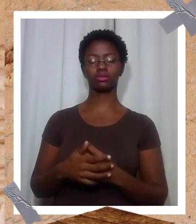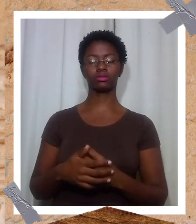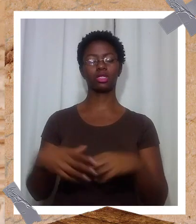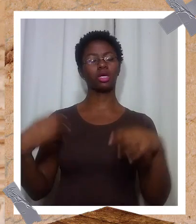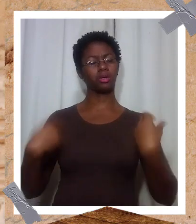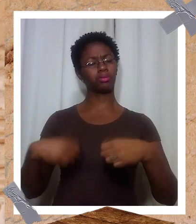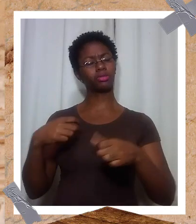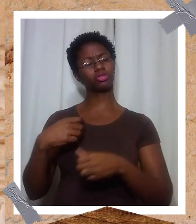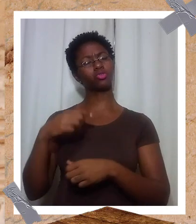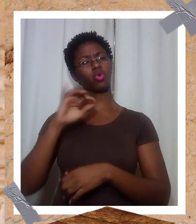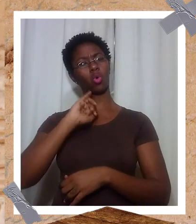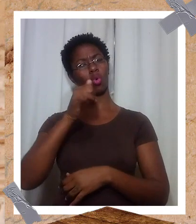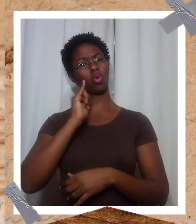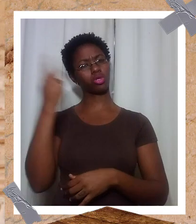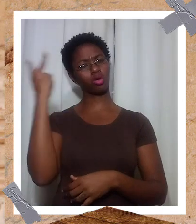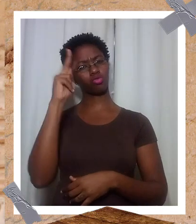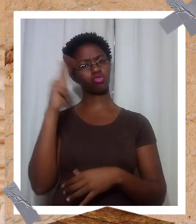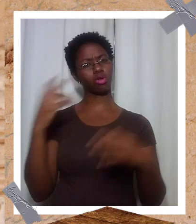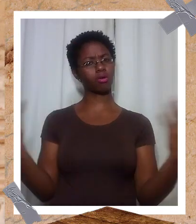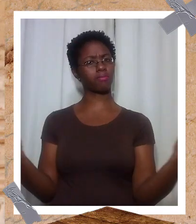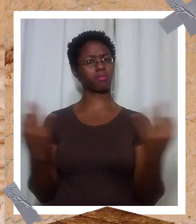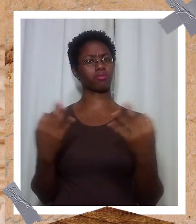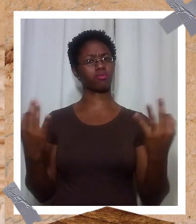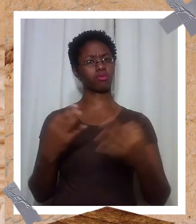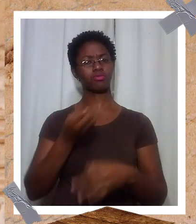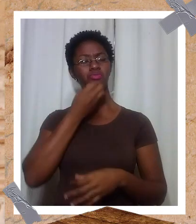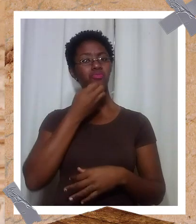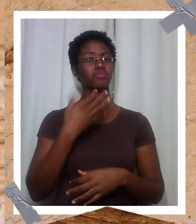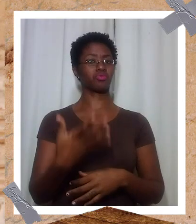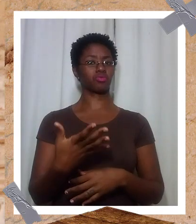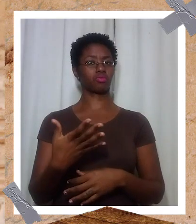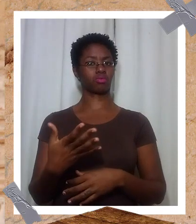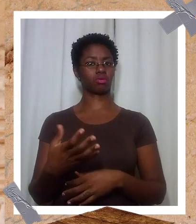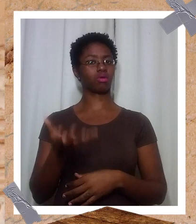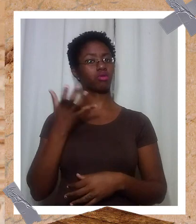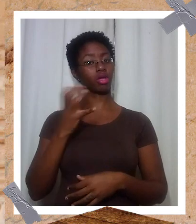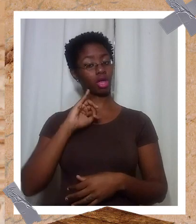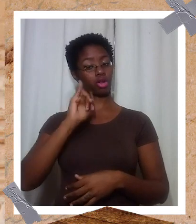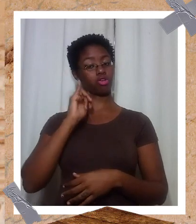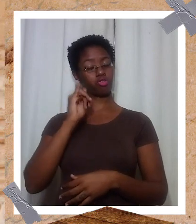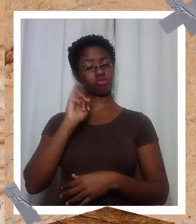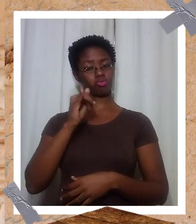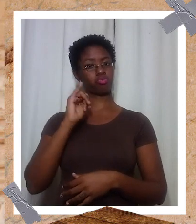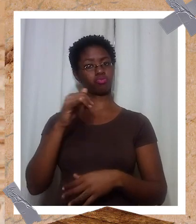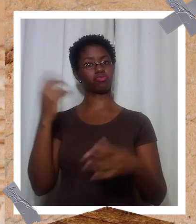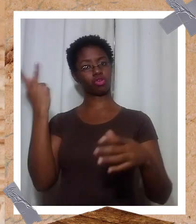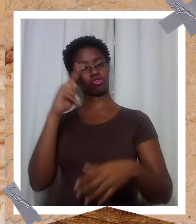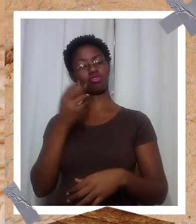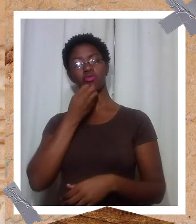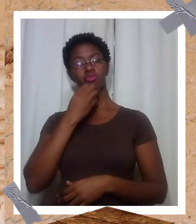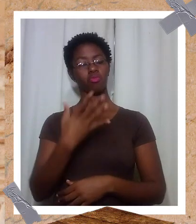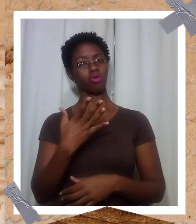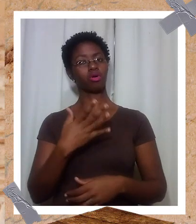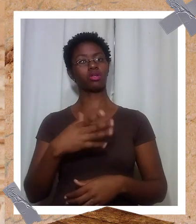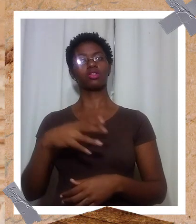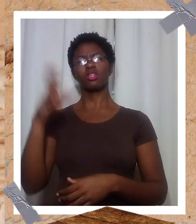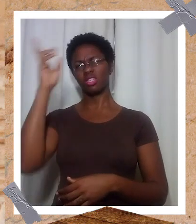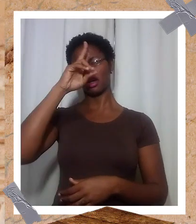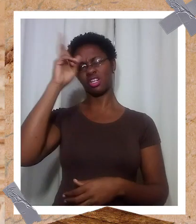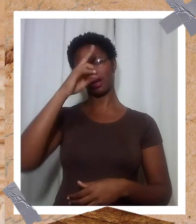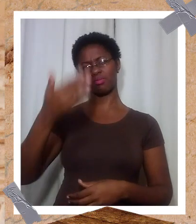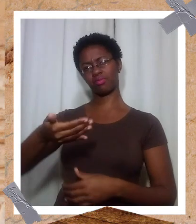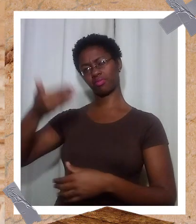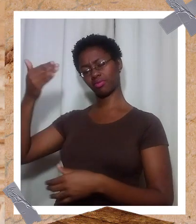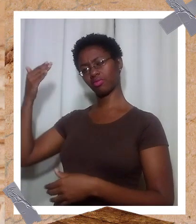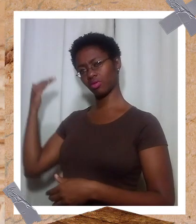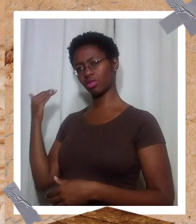história, né? Independente de ter aquele cenário e os personagens. Eu quero narrar uma boa história. E vocês lembram que nos painéis anteriores